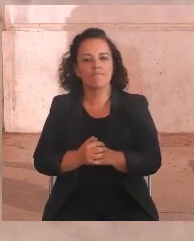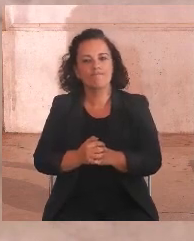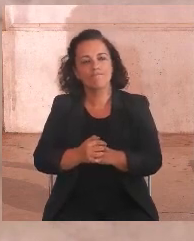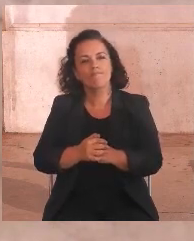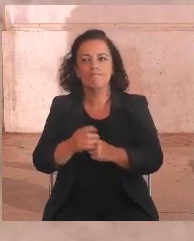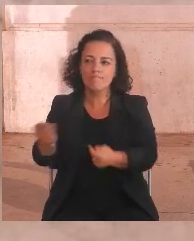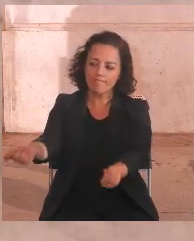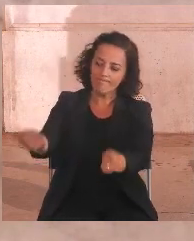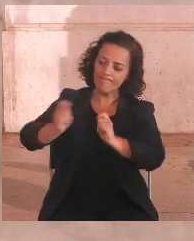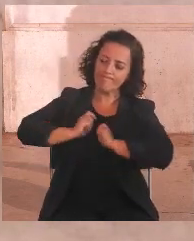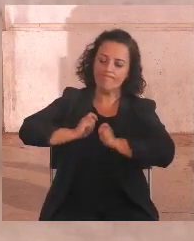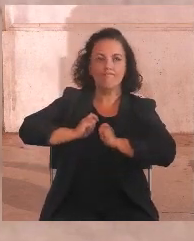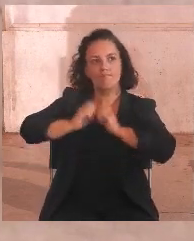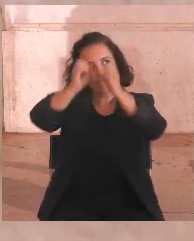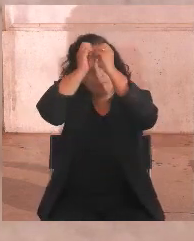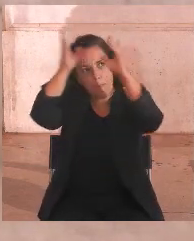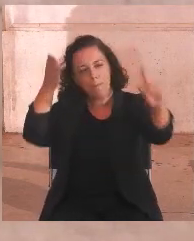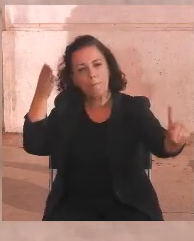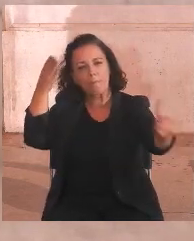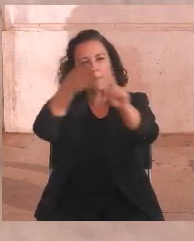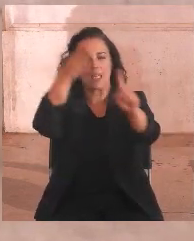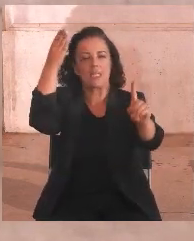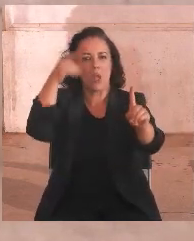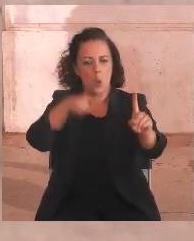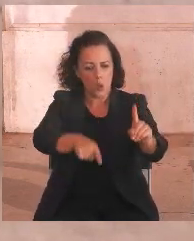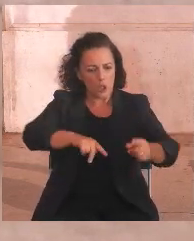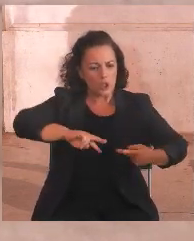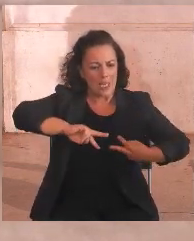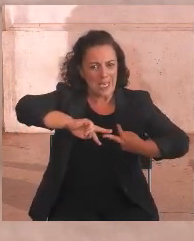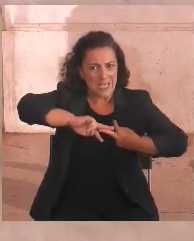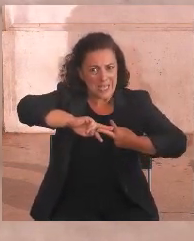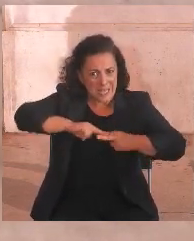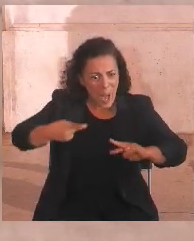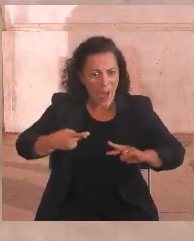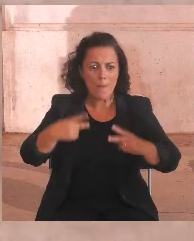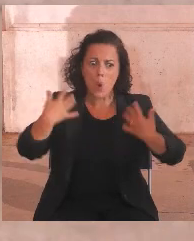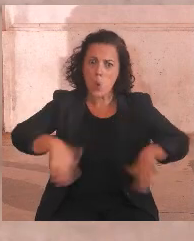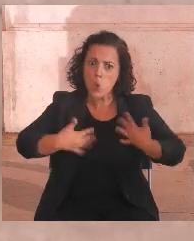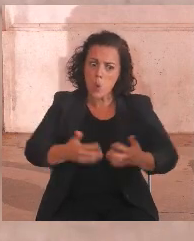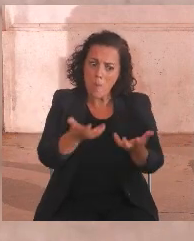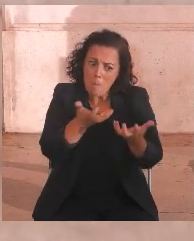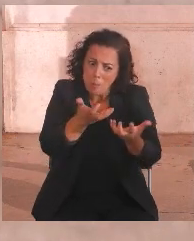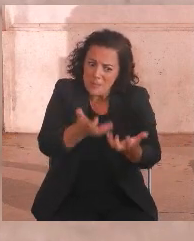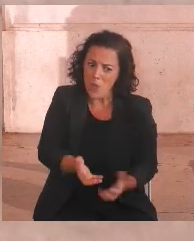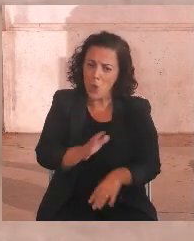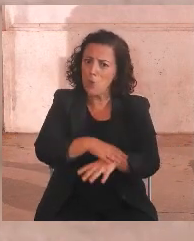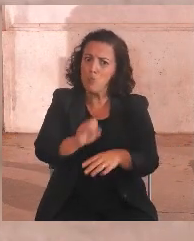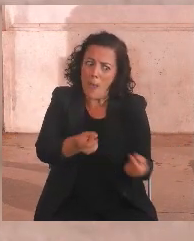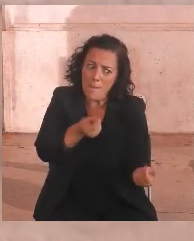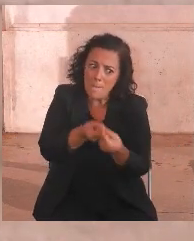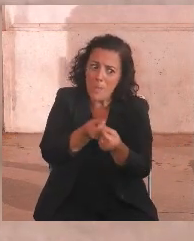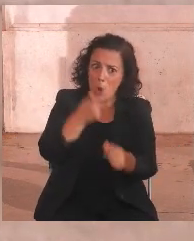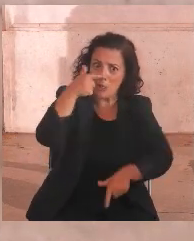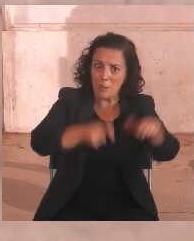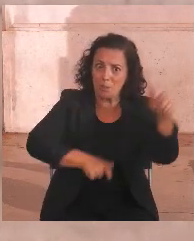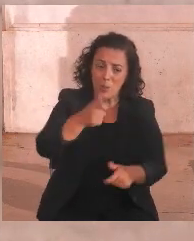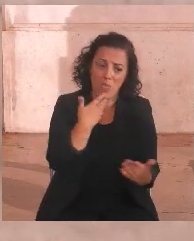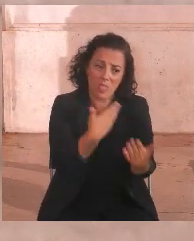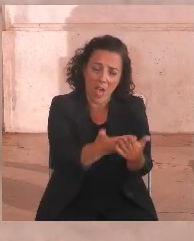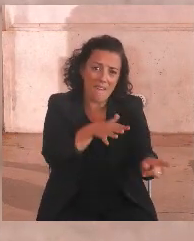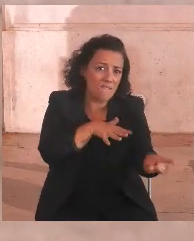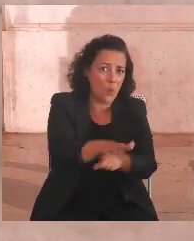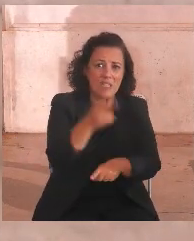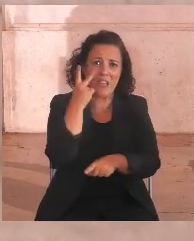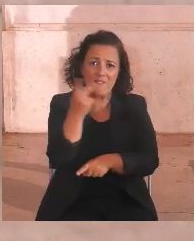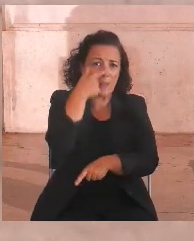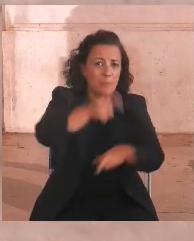missão de que o poder local é mais pesado porque ele é próximo e porque ele muda a vida das pessoas todos os dias.